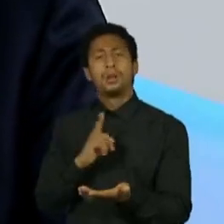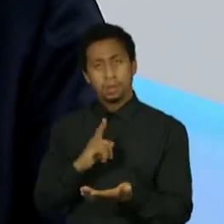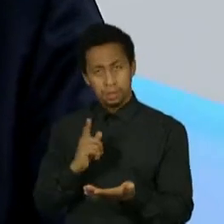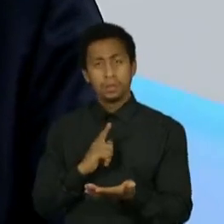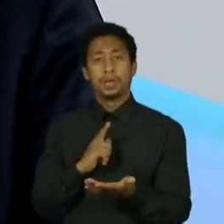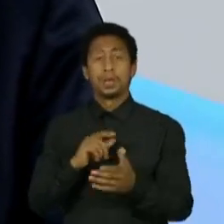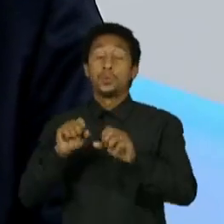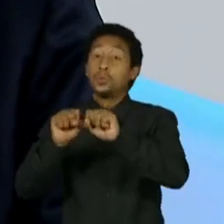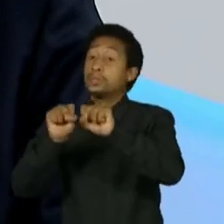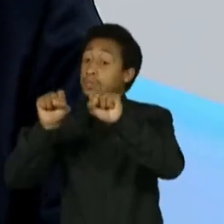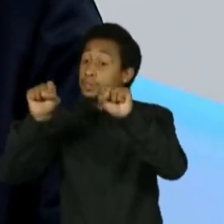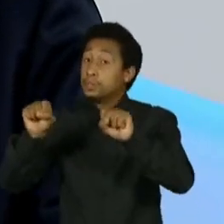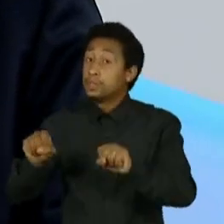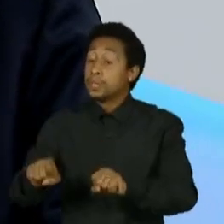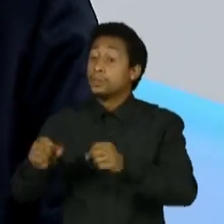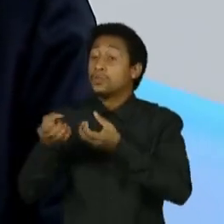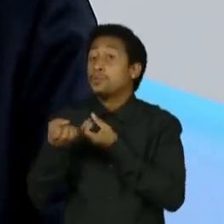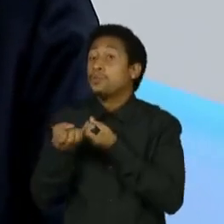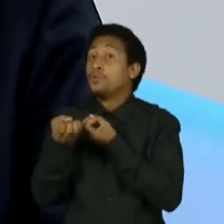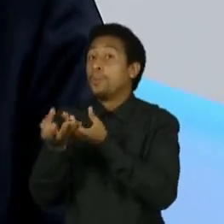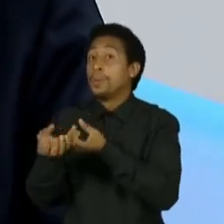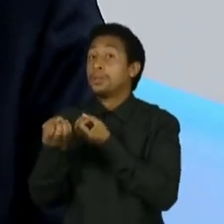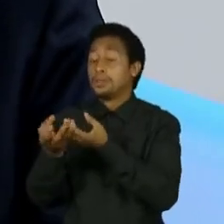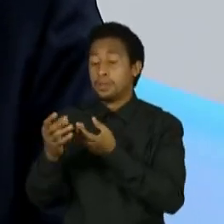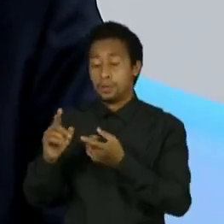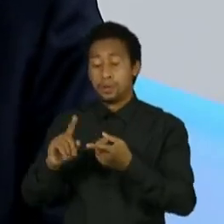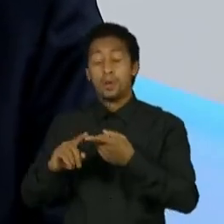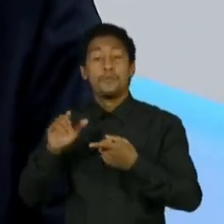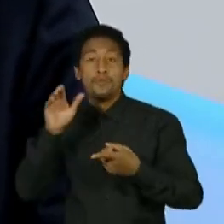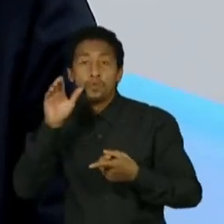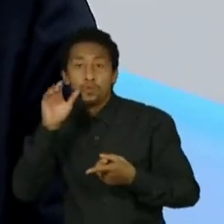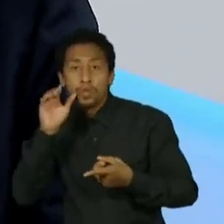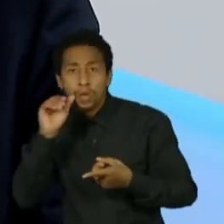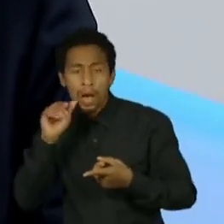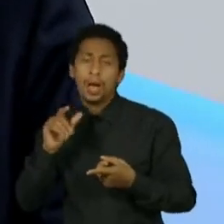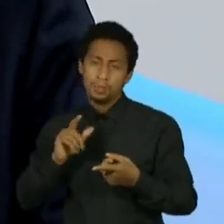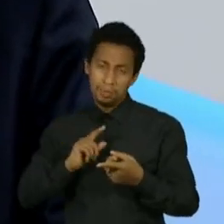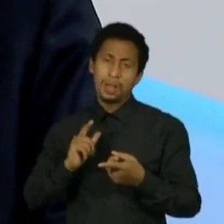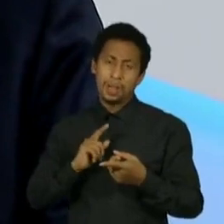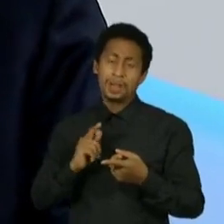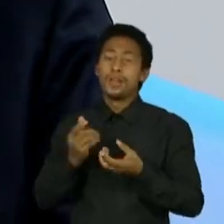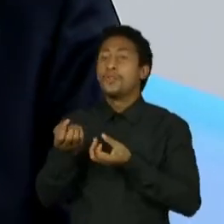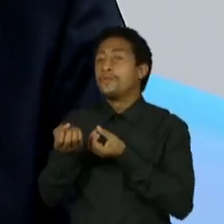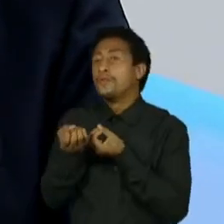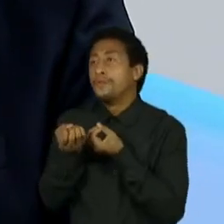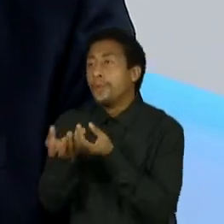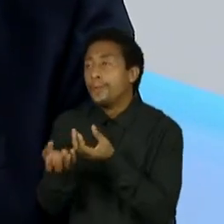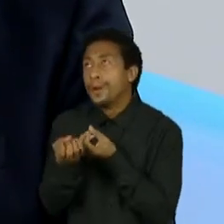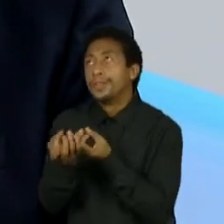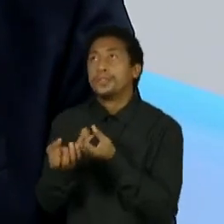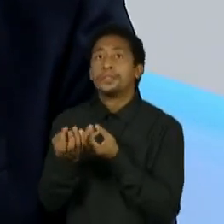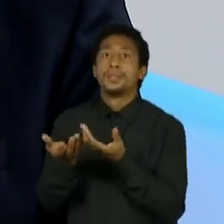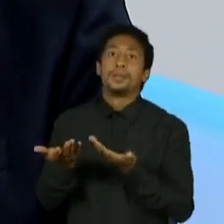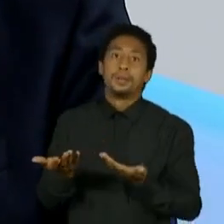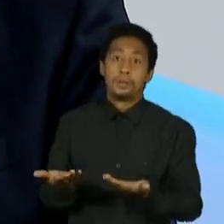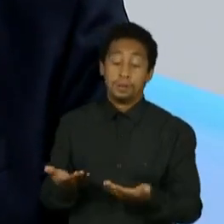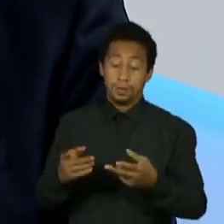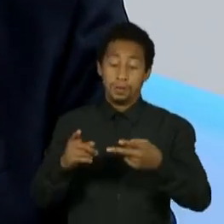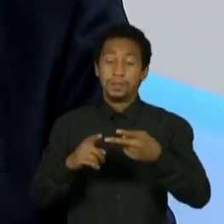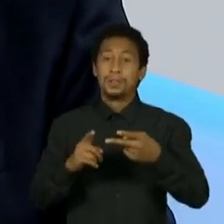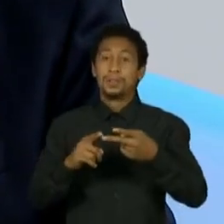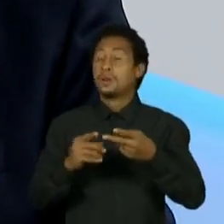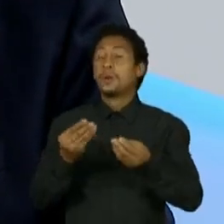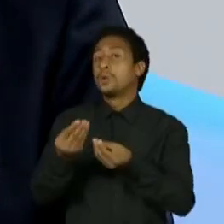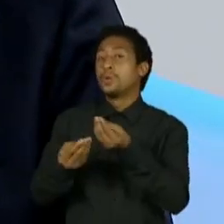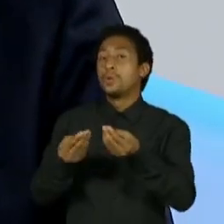nós temos nossos funcionários servidores temos esse banco de dados temos banco de dados do